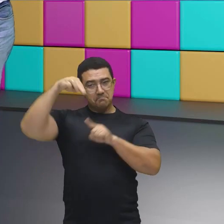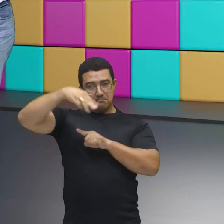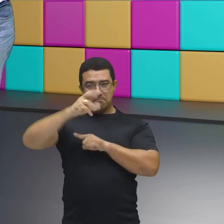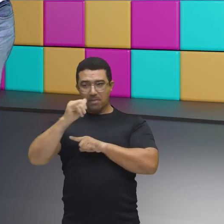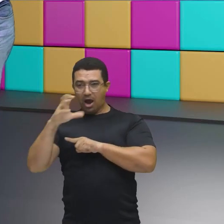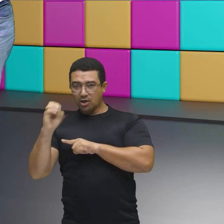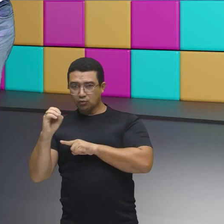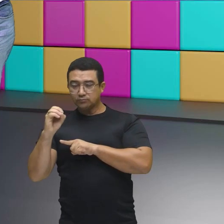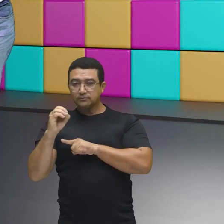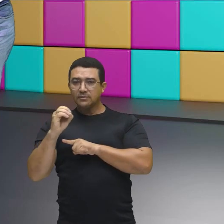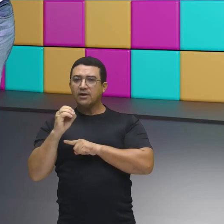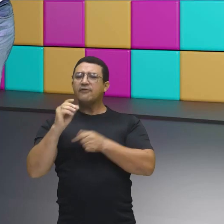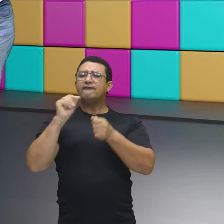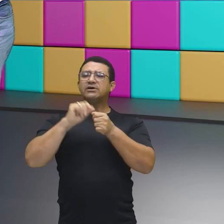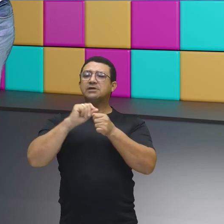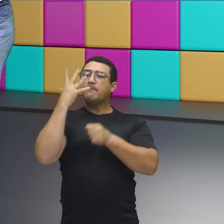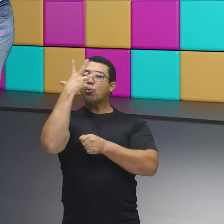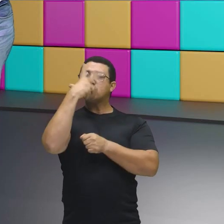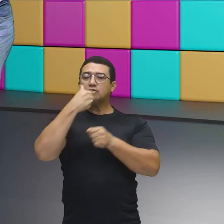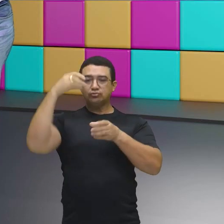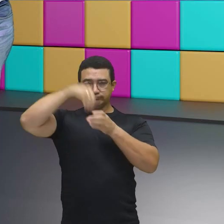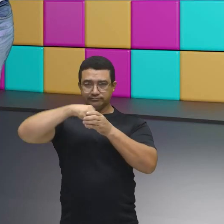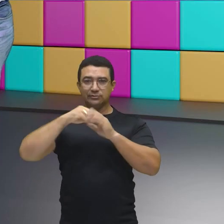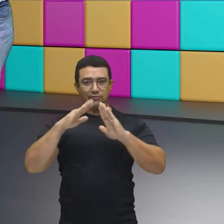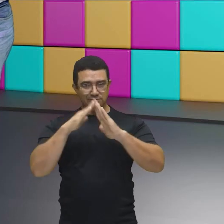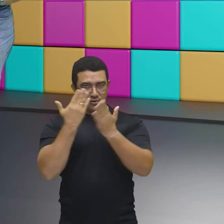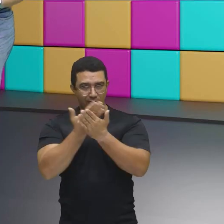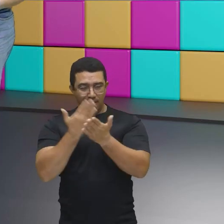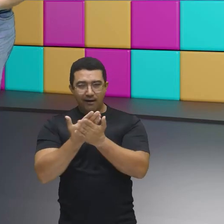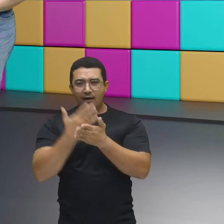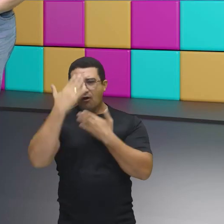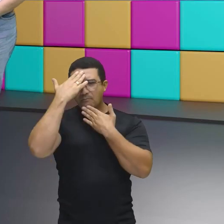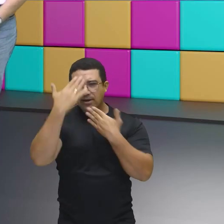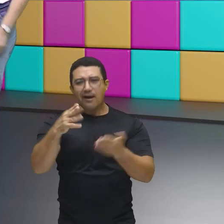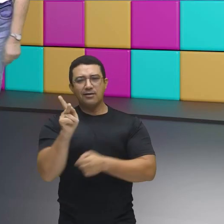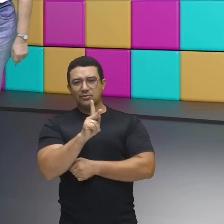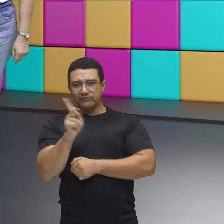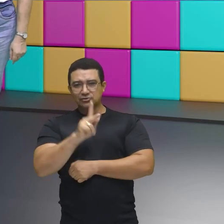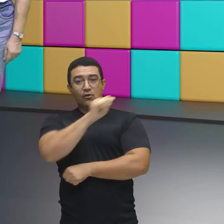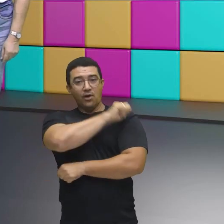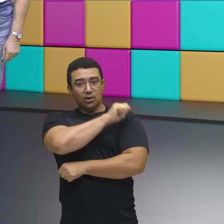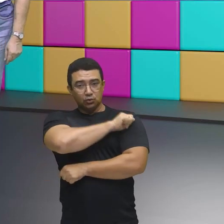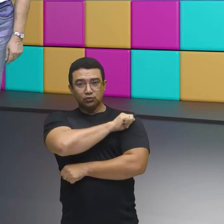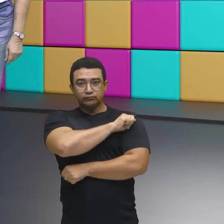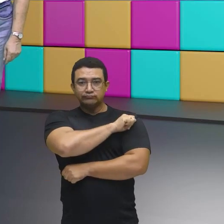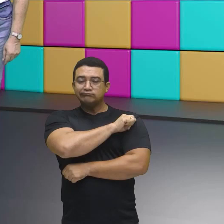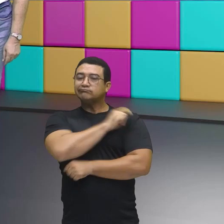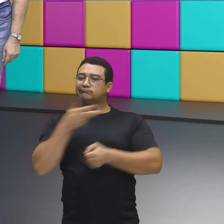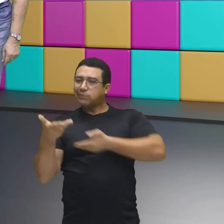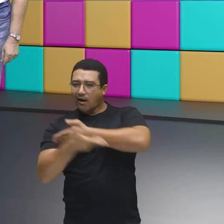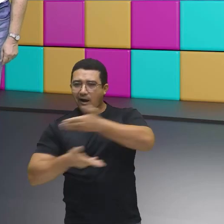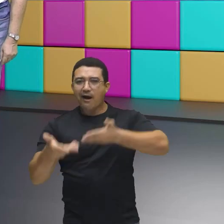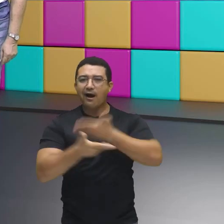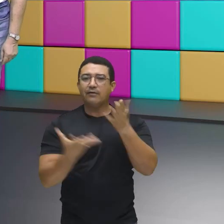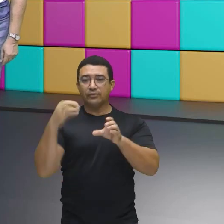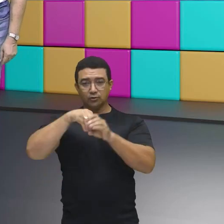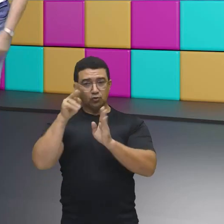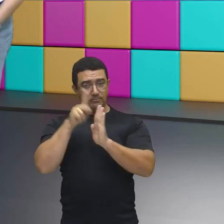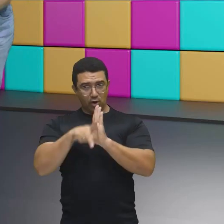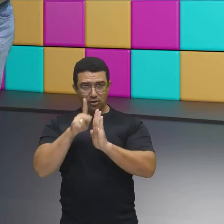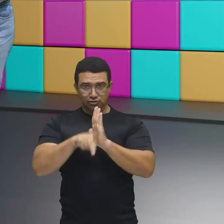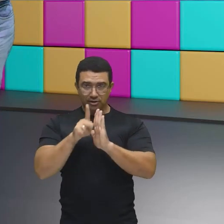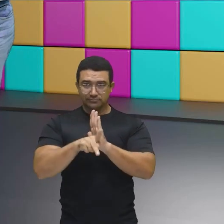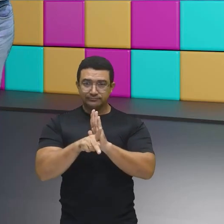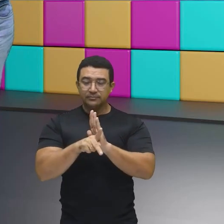Escola. Muito obrigada, estudantes, muito obrigada, alunos, professores que se envolveram nessa campanha. E hoje